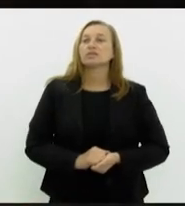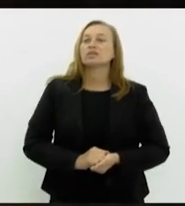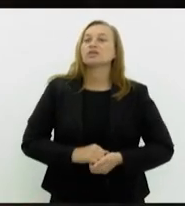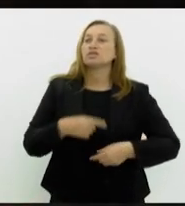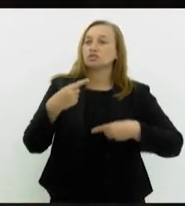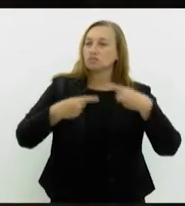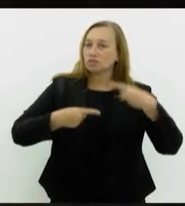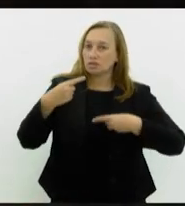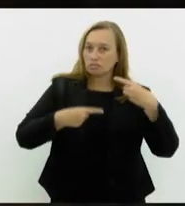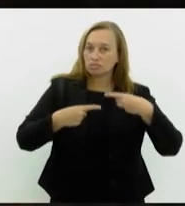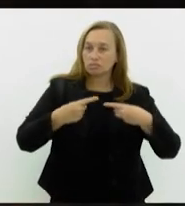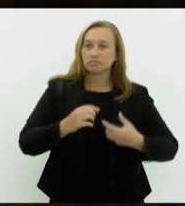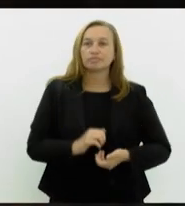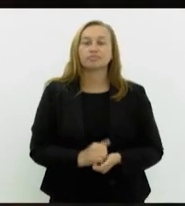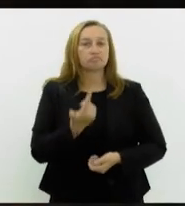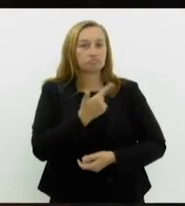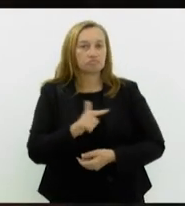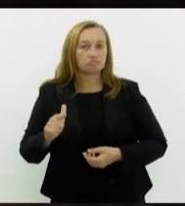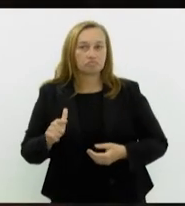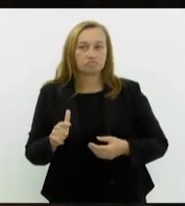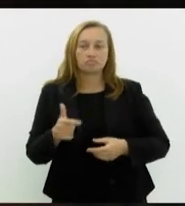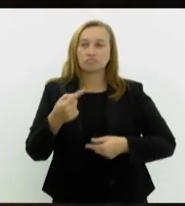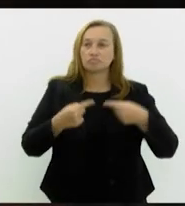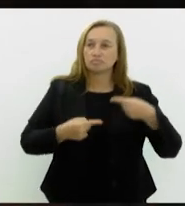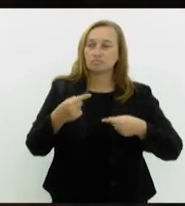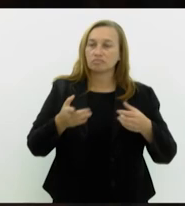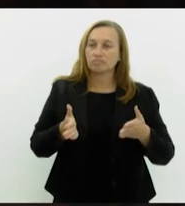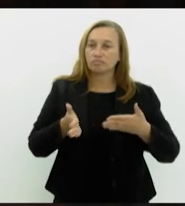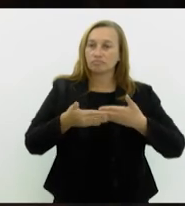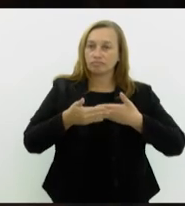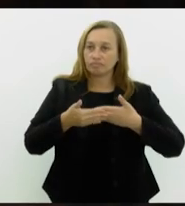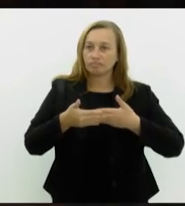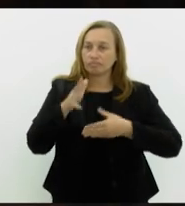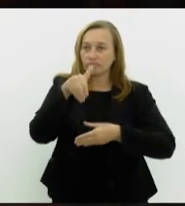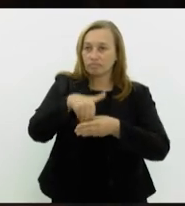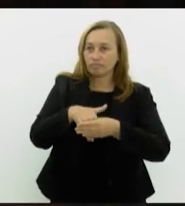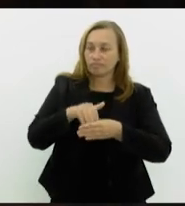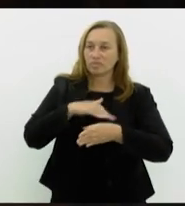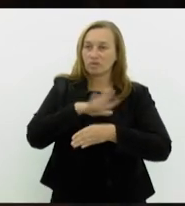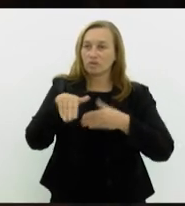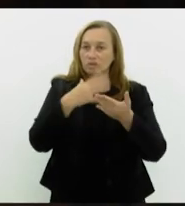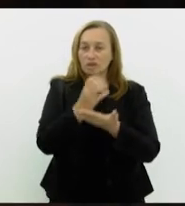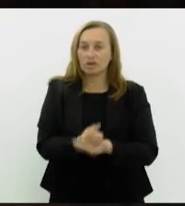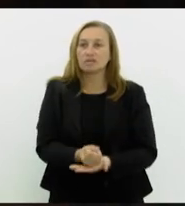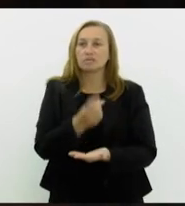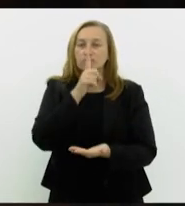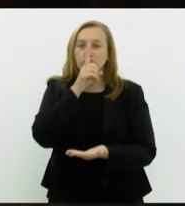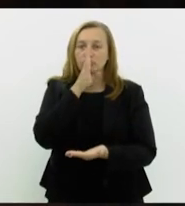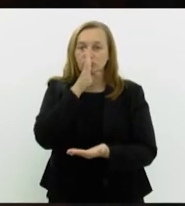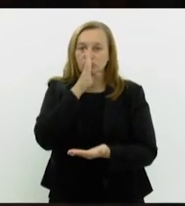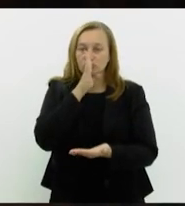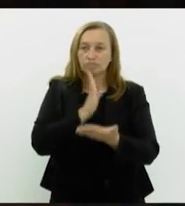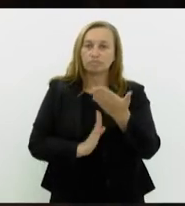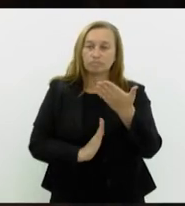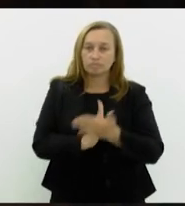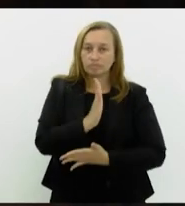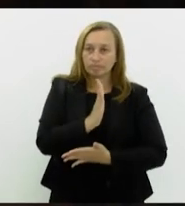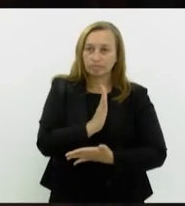emitido, em discussão. Não havendo quem queira discutir, em votação. Os senhores que aprovam permaneçam como